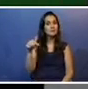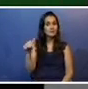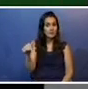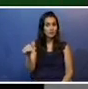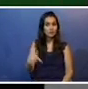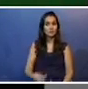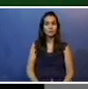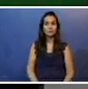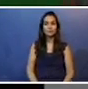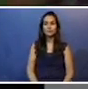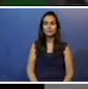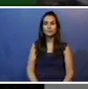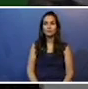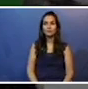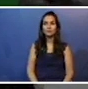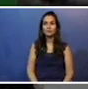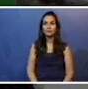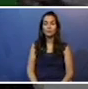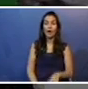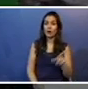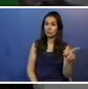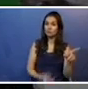37. Certo?